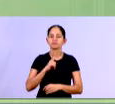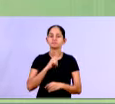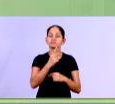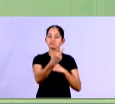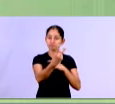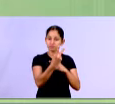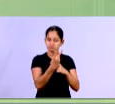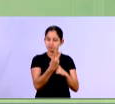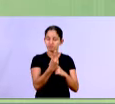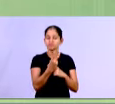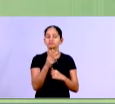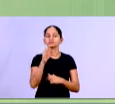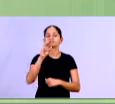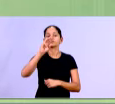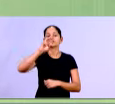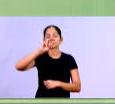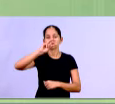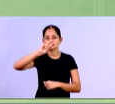empréstimo de